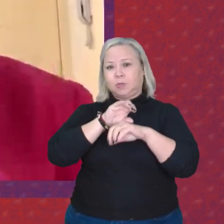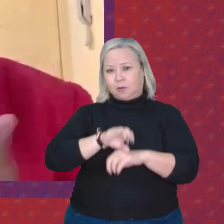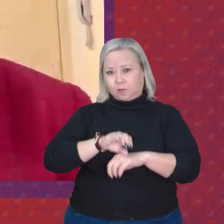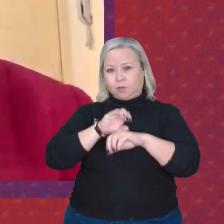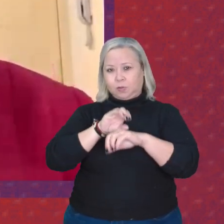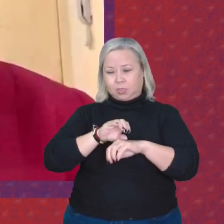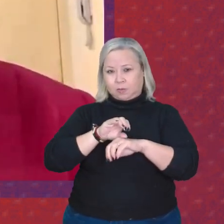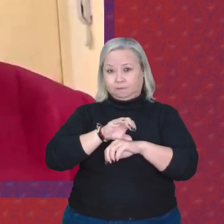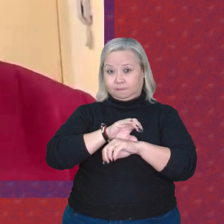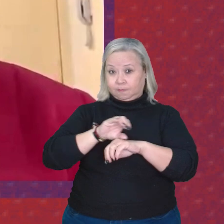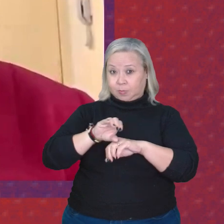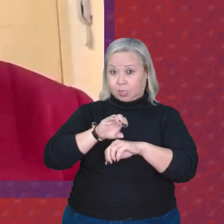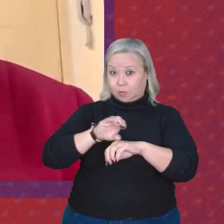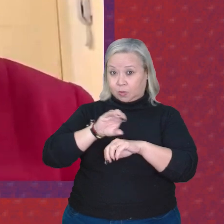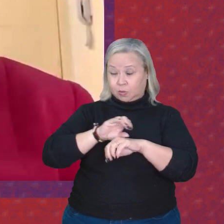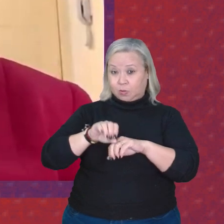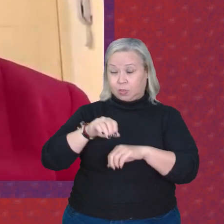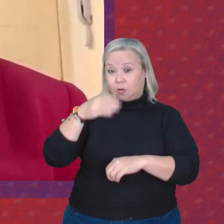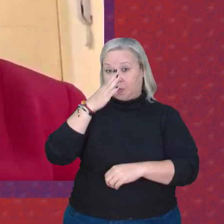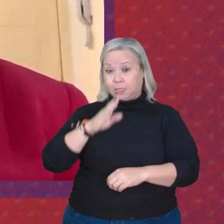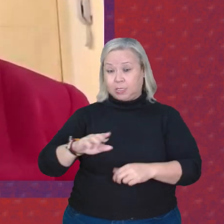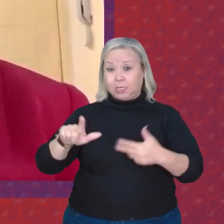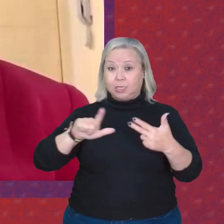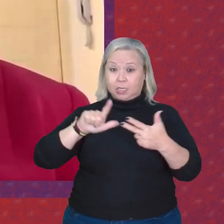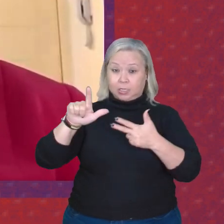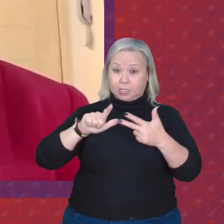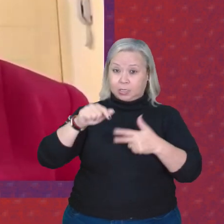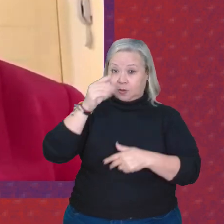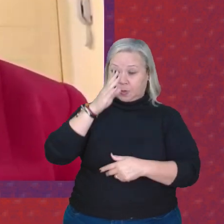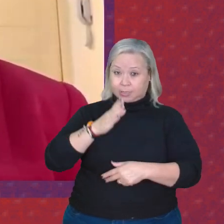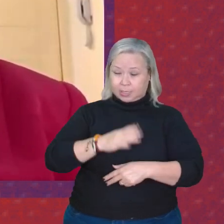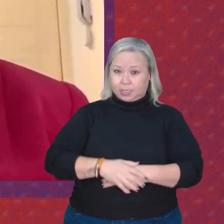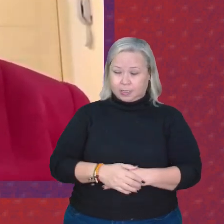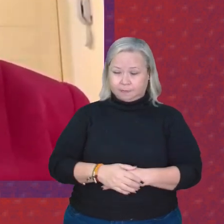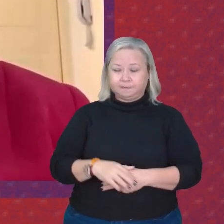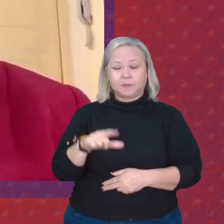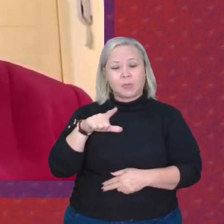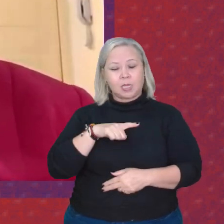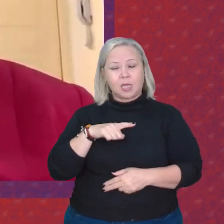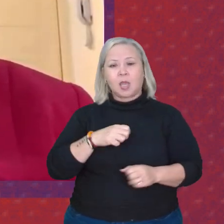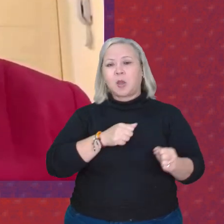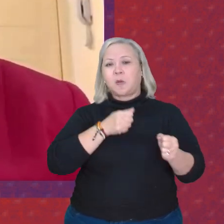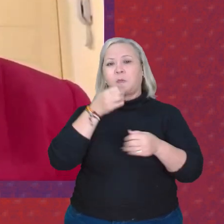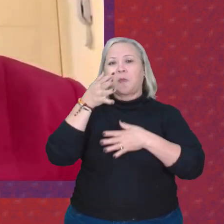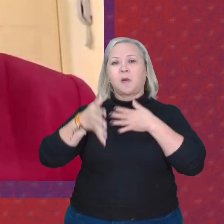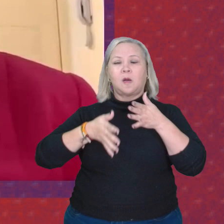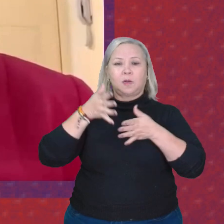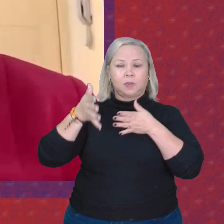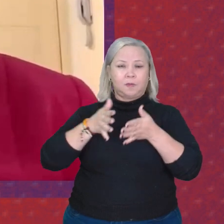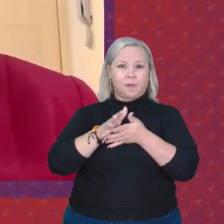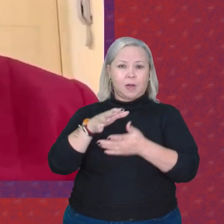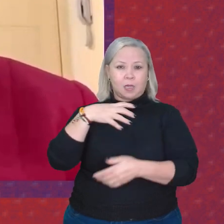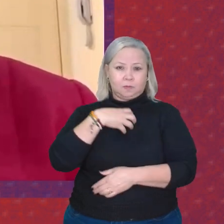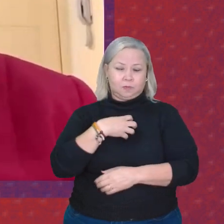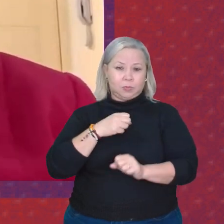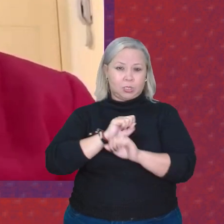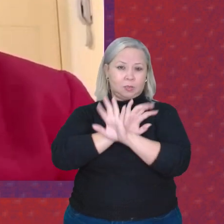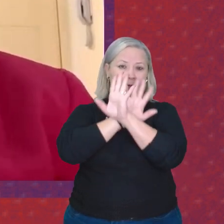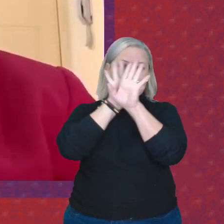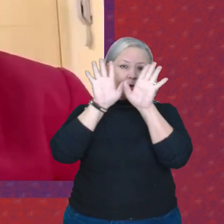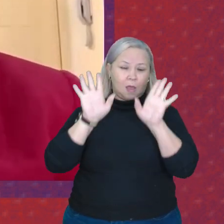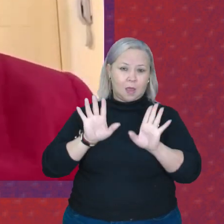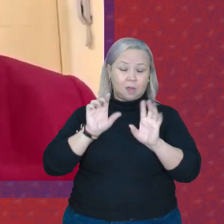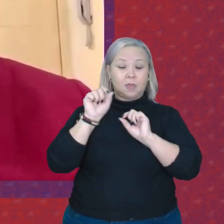brasileira e na legislação brasileira. Então, nós tivemos, né, a gente pode dizer isso de forma muito clara,